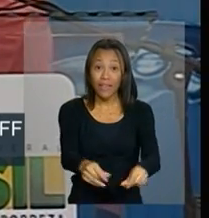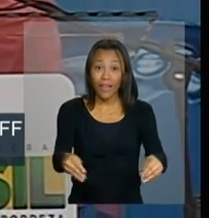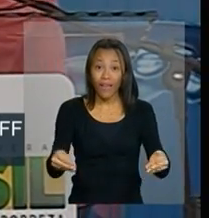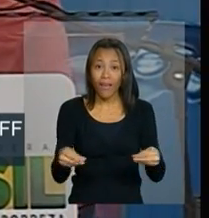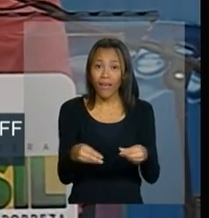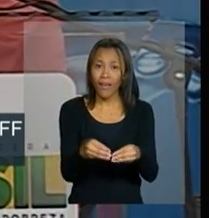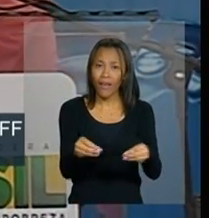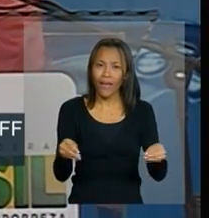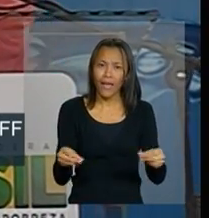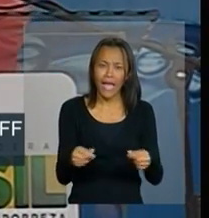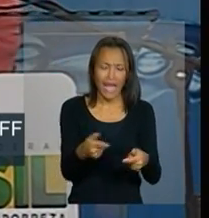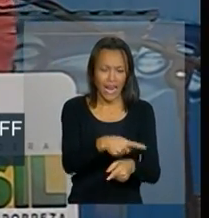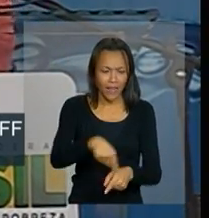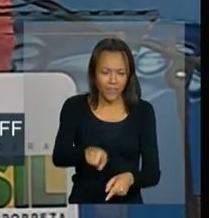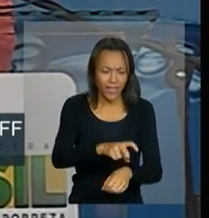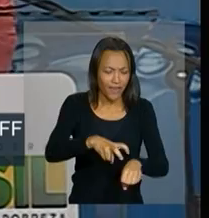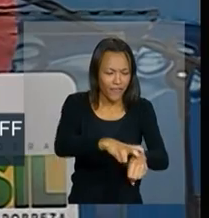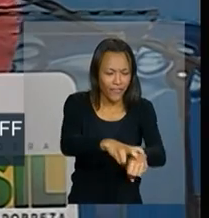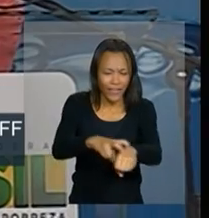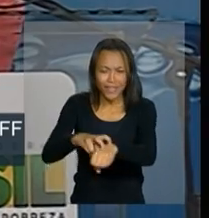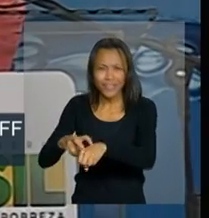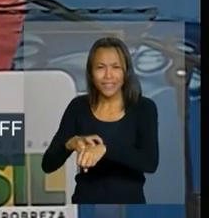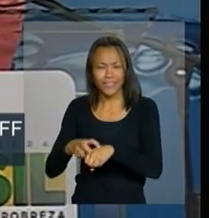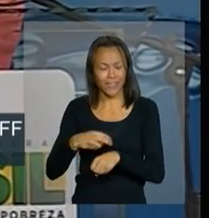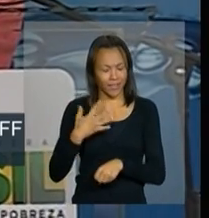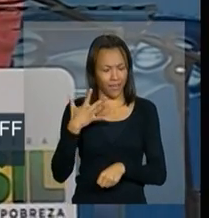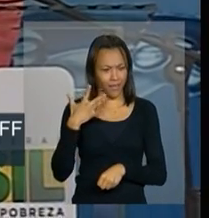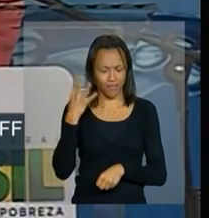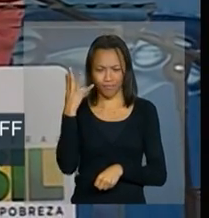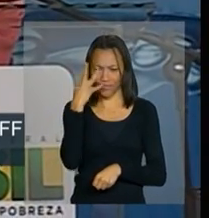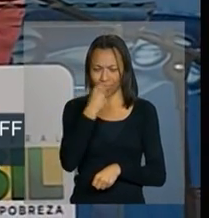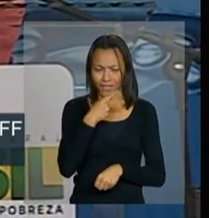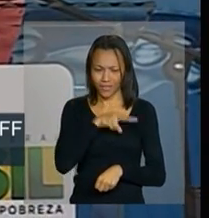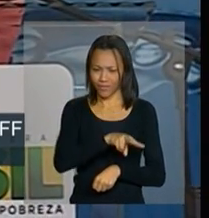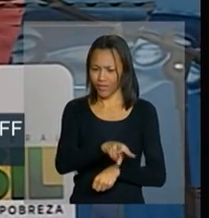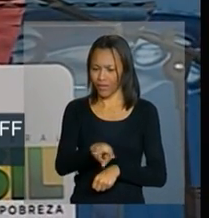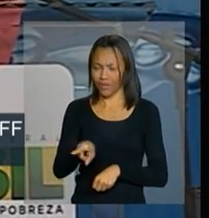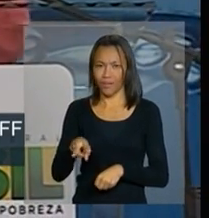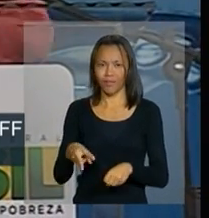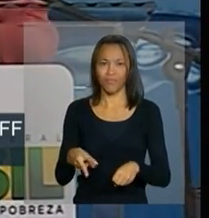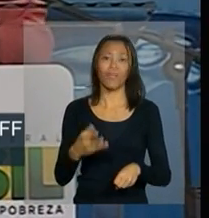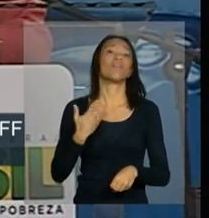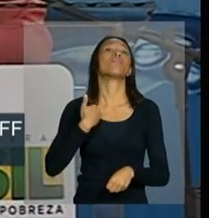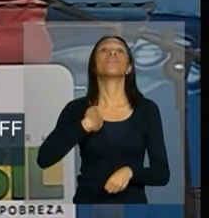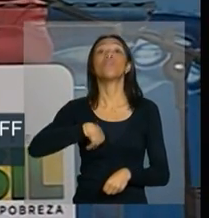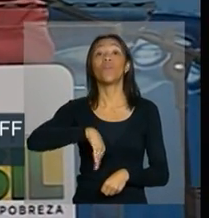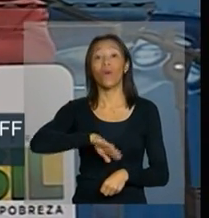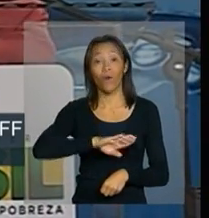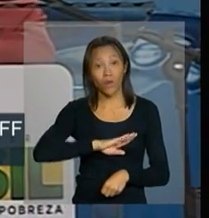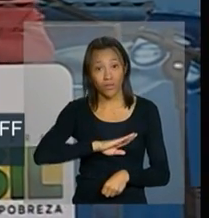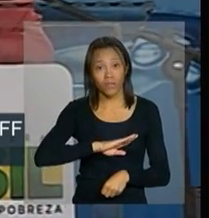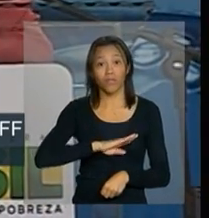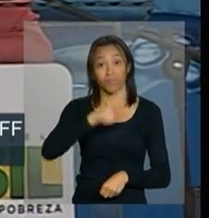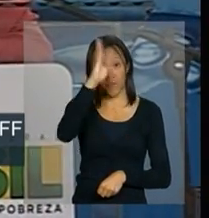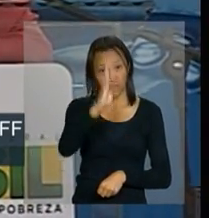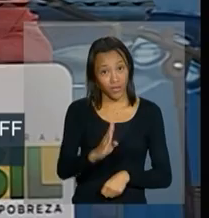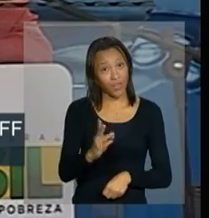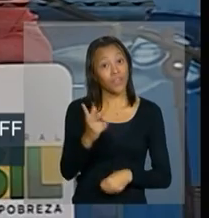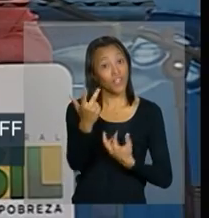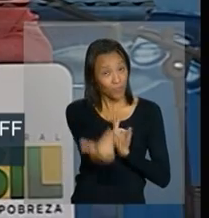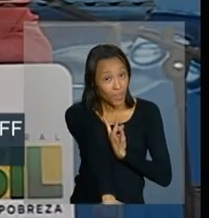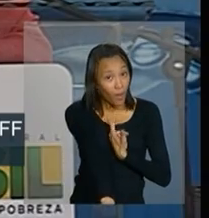ela fica verdinha de dar gosto. Nós brasileiros, nós somos